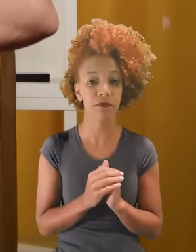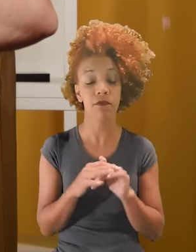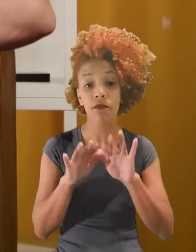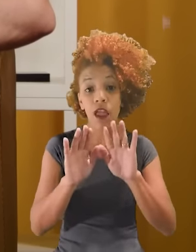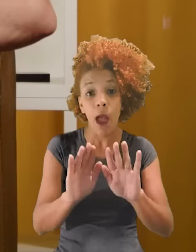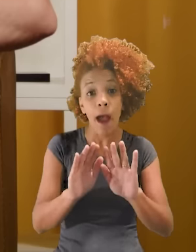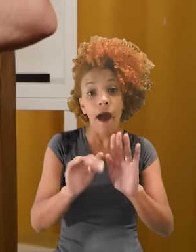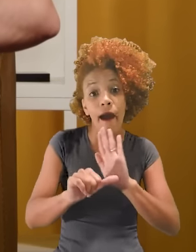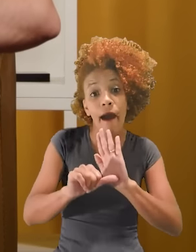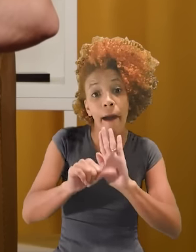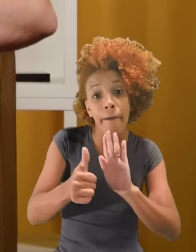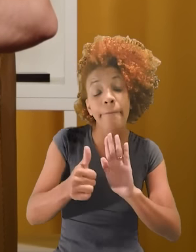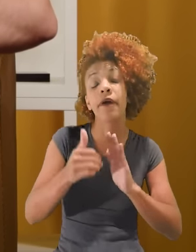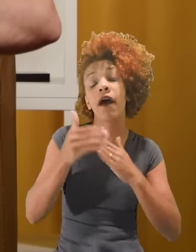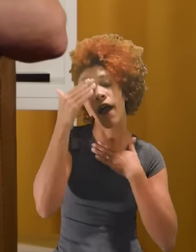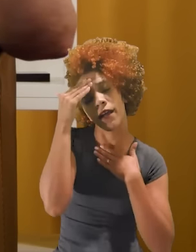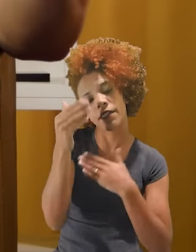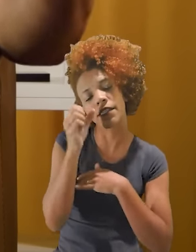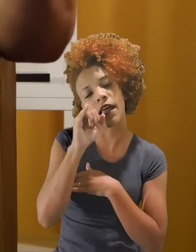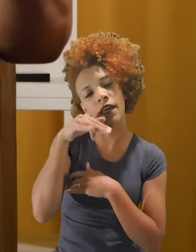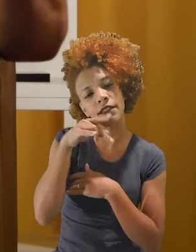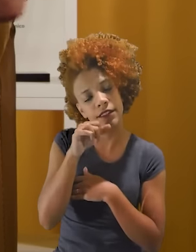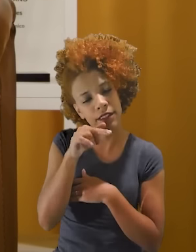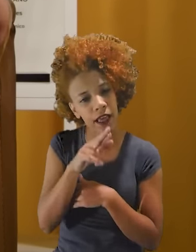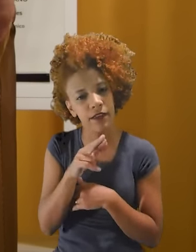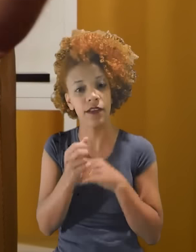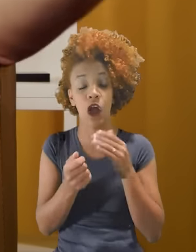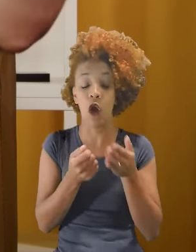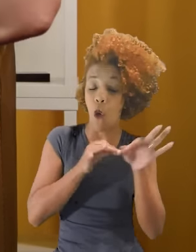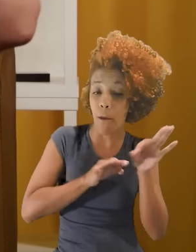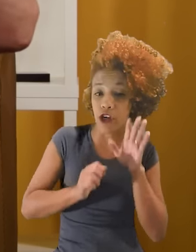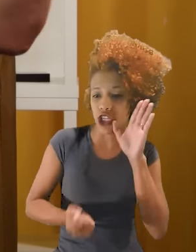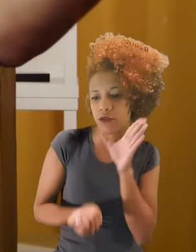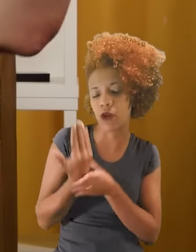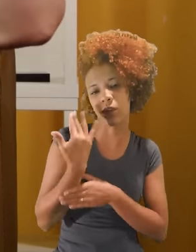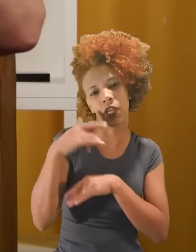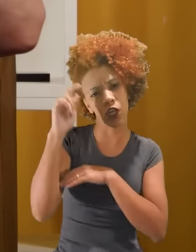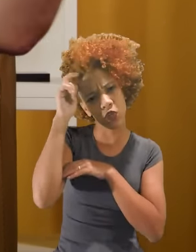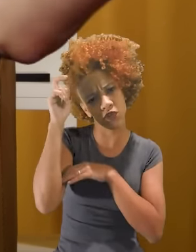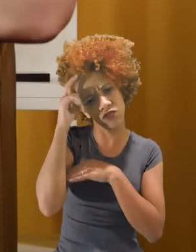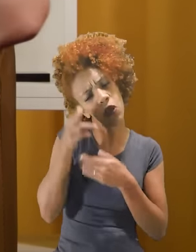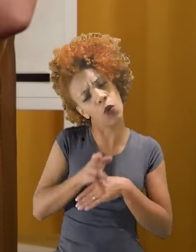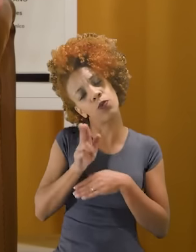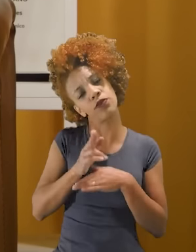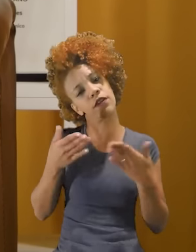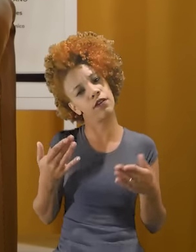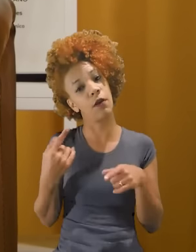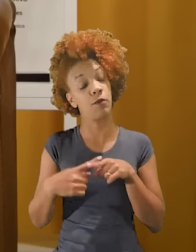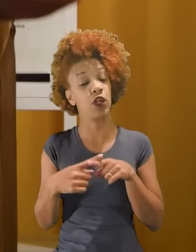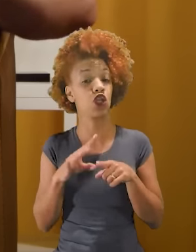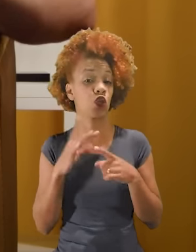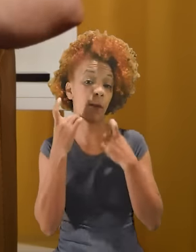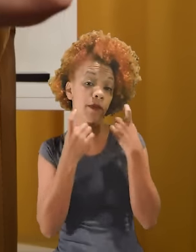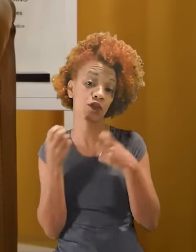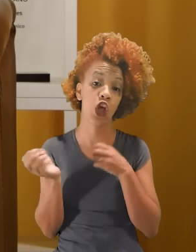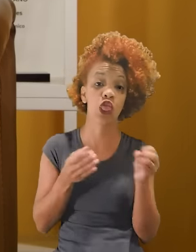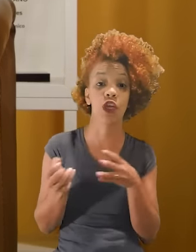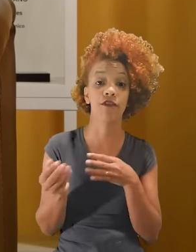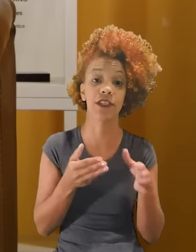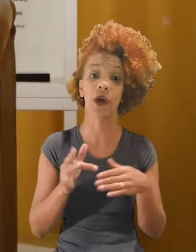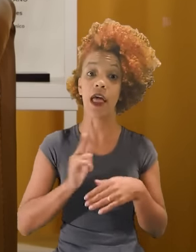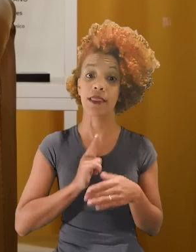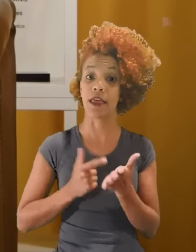Ó, eu preciso antes agradecer a Insider, que faz esse projeto acontecer. A Insider é roupa que o Walt Disney usaria, porque o Walt Disney, ele só se preocupa com inovação.